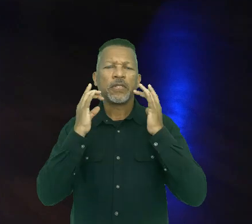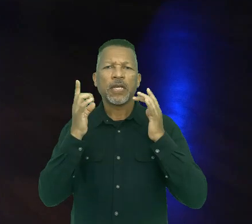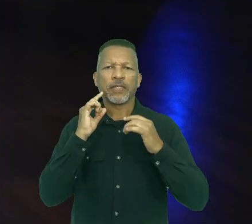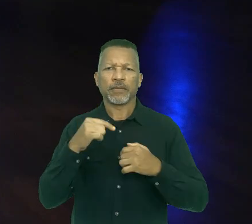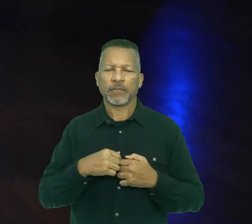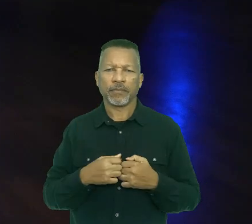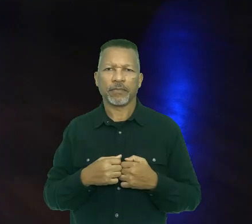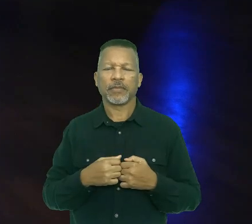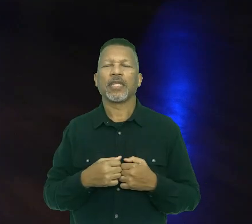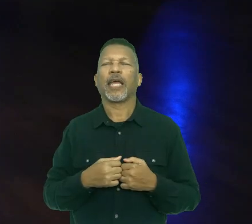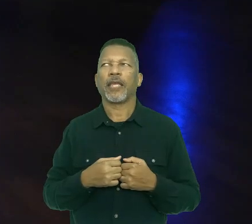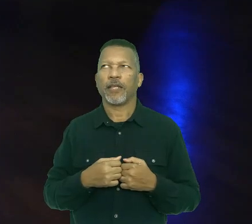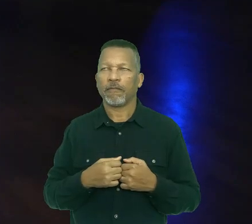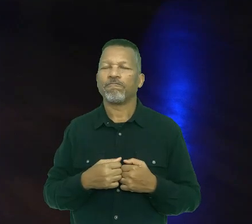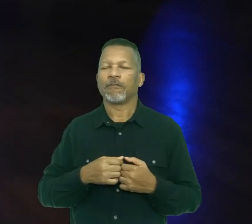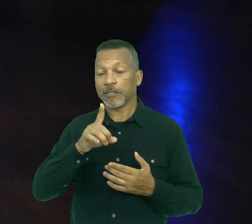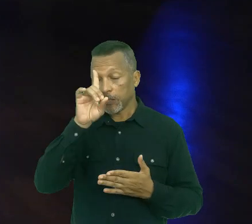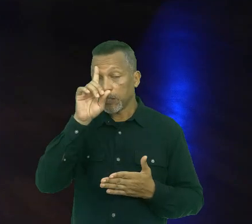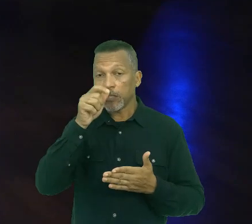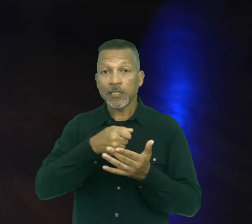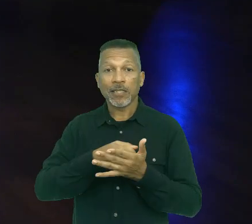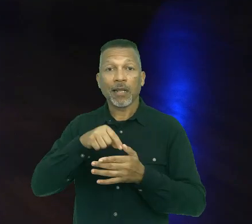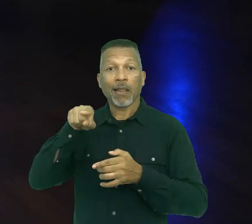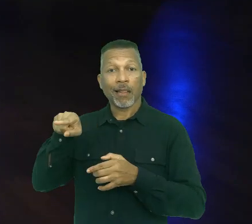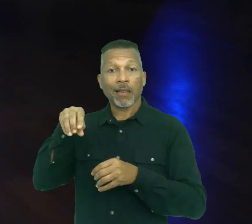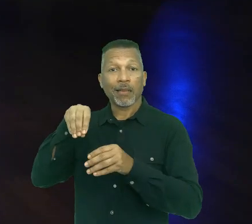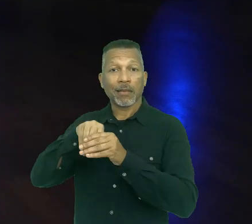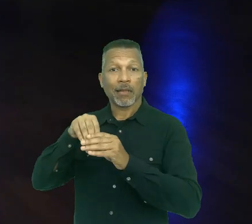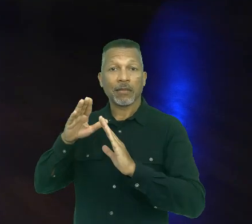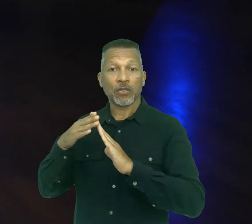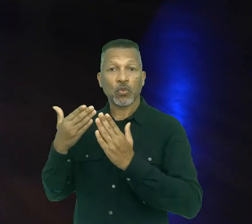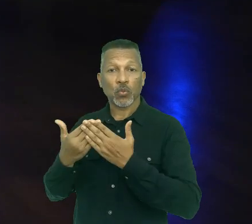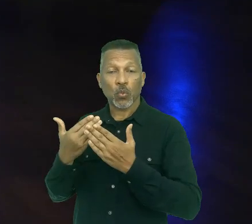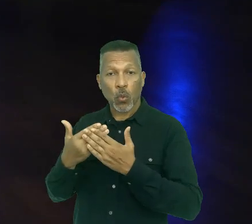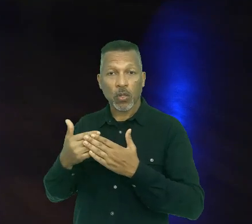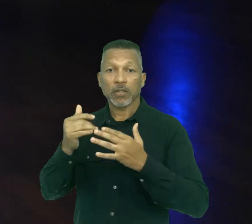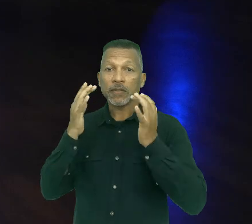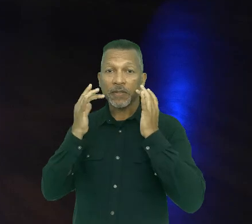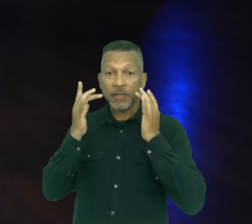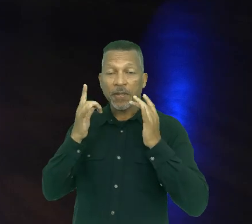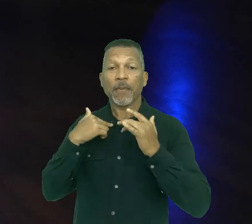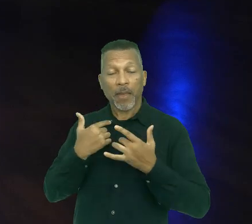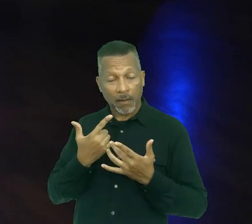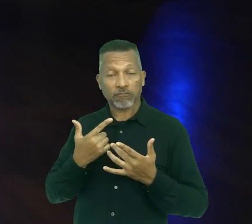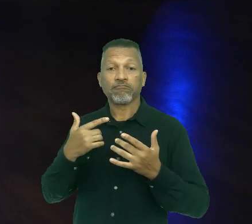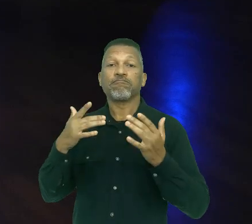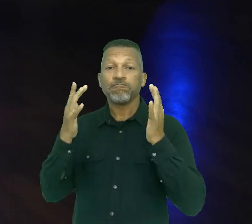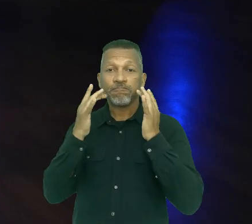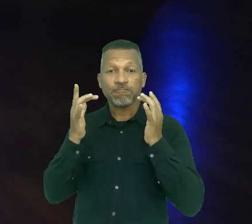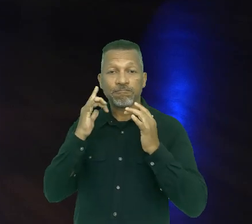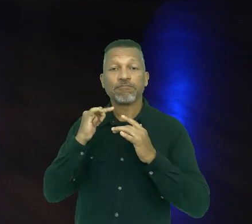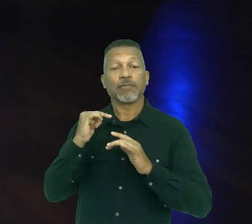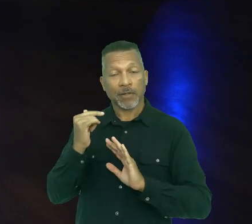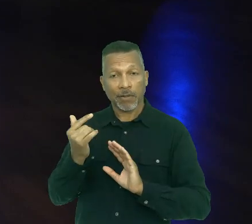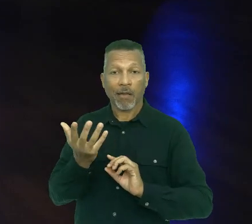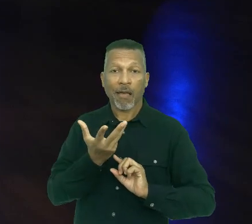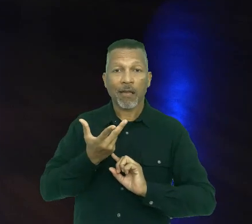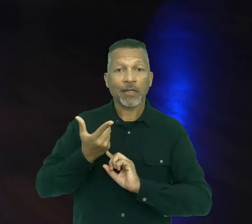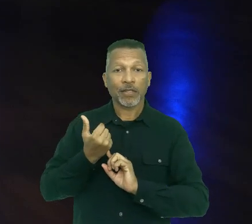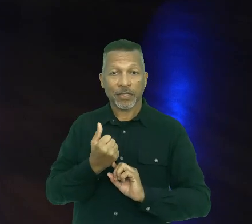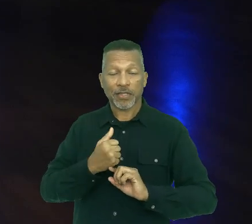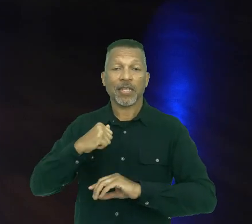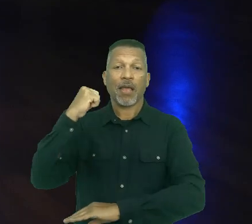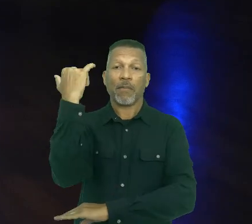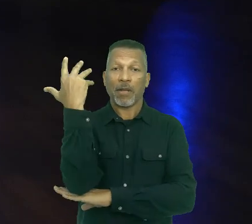E eu resolvi montar uma peça de teatro na minha escola para poder participar de um festival de teatro da Arte, Associação Teatral de Ipatinga, promovido